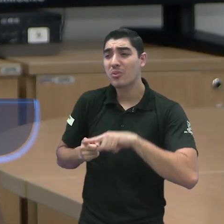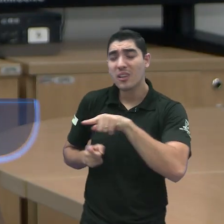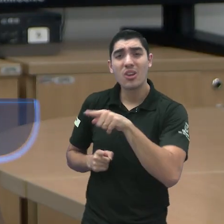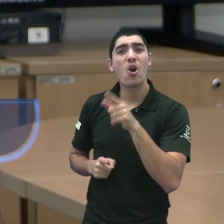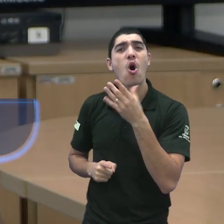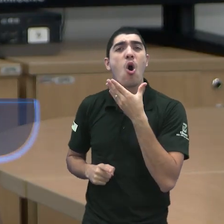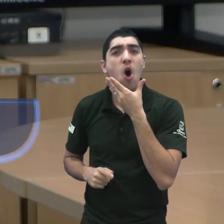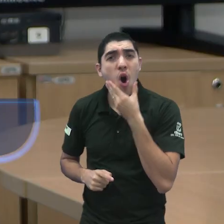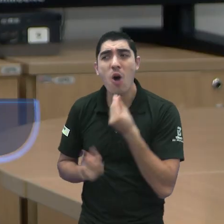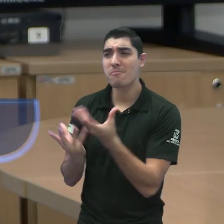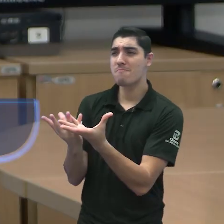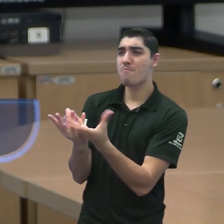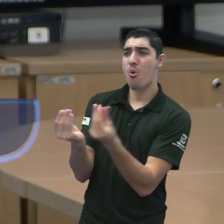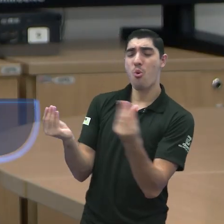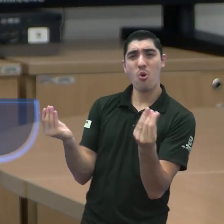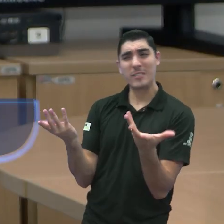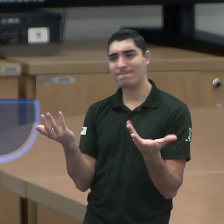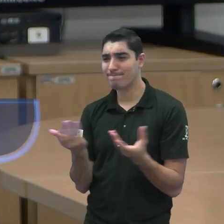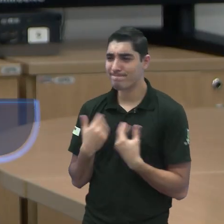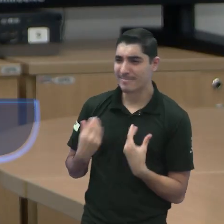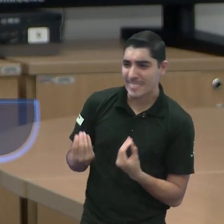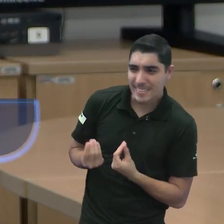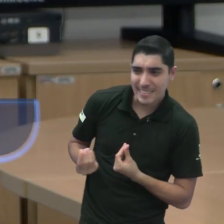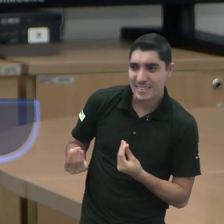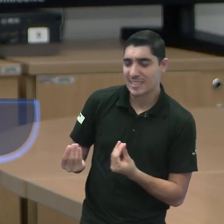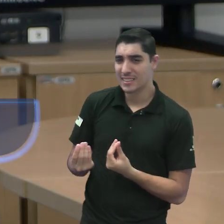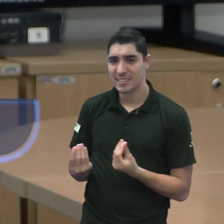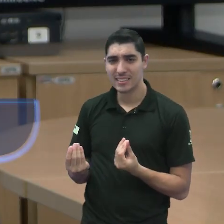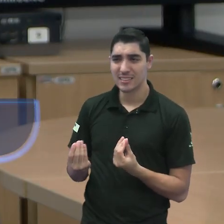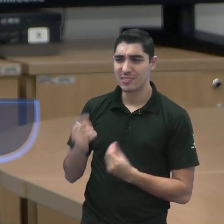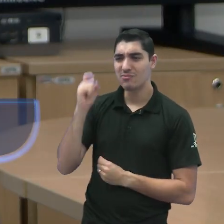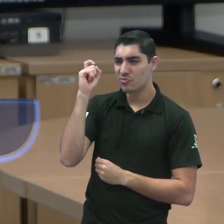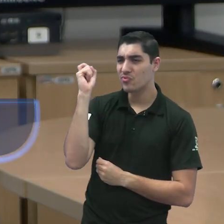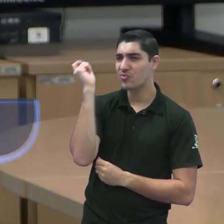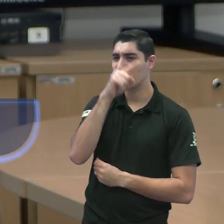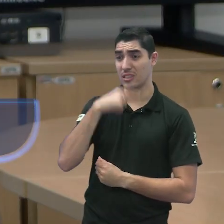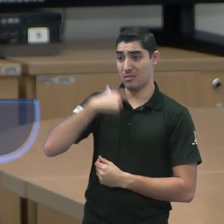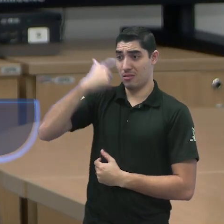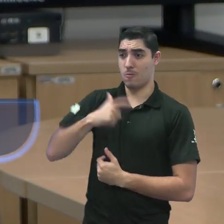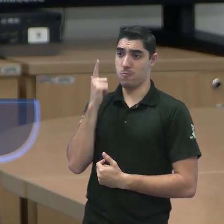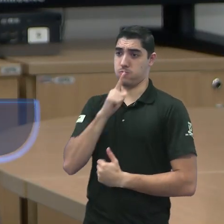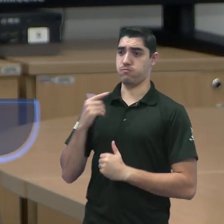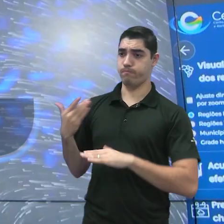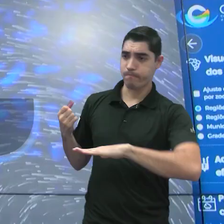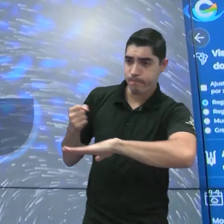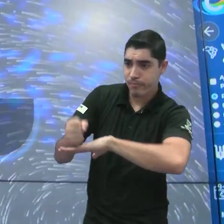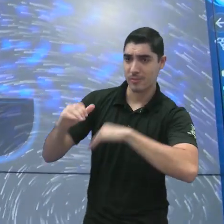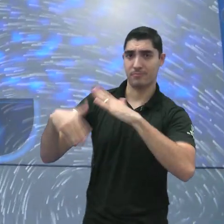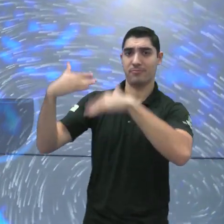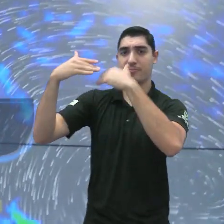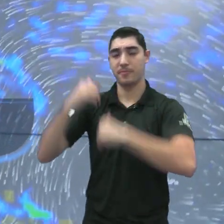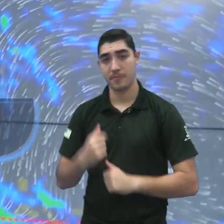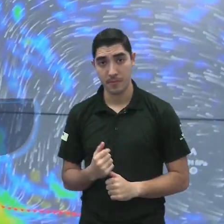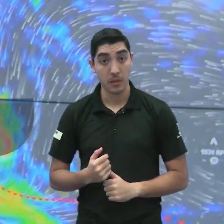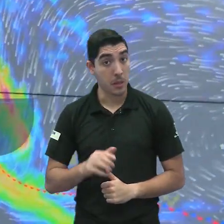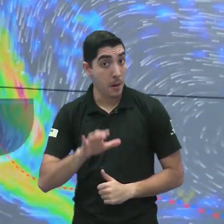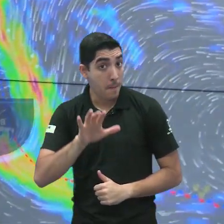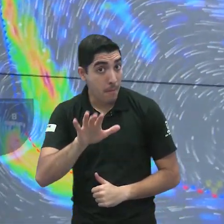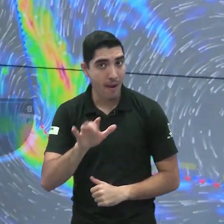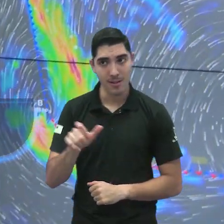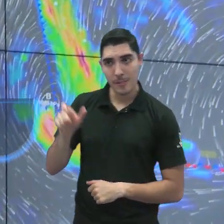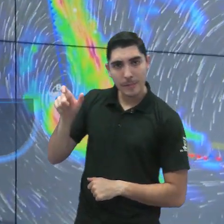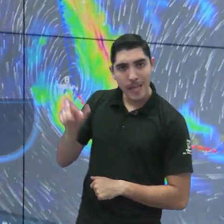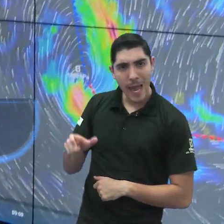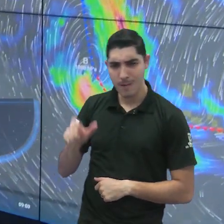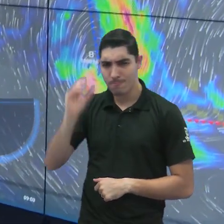homens nessa área e também seria difícil para eu ter um crescimento na carreira mesmo. Mas à medida que o